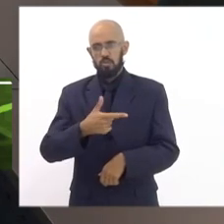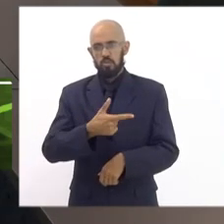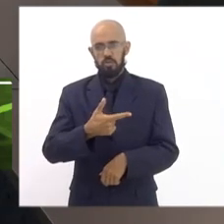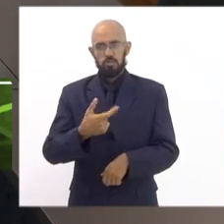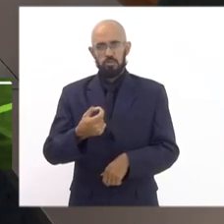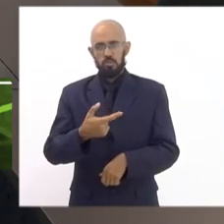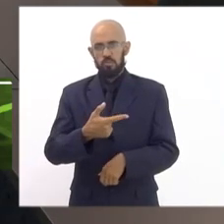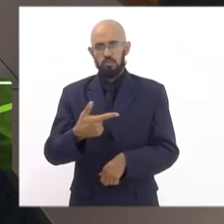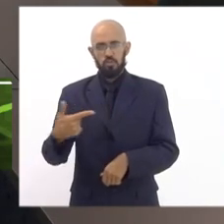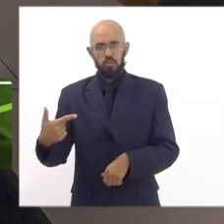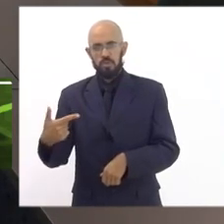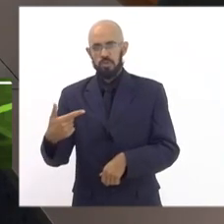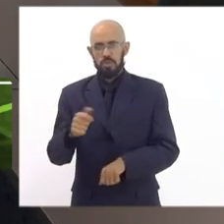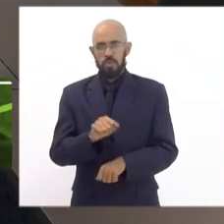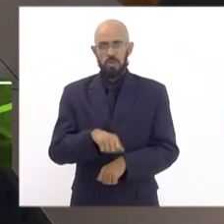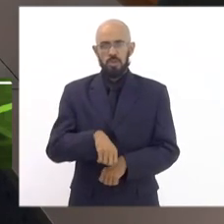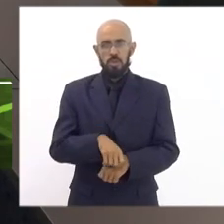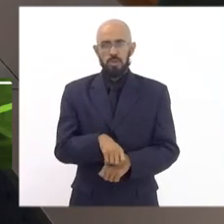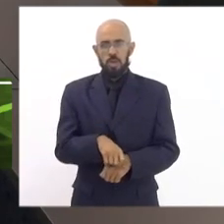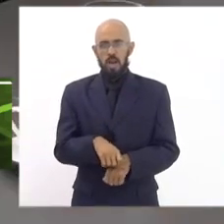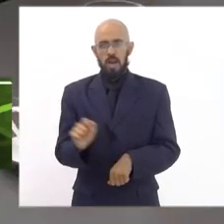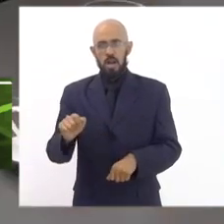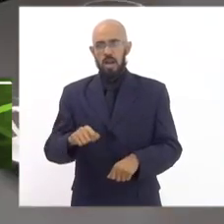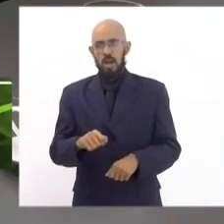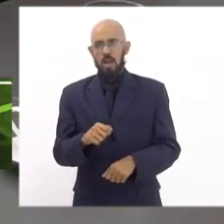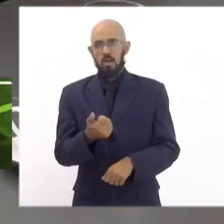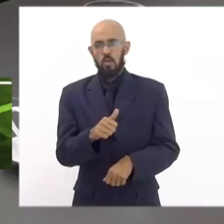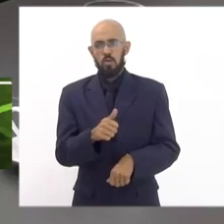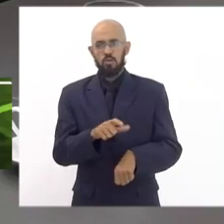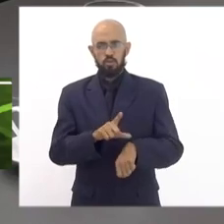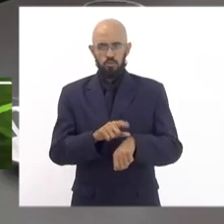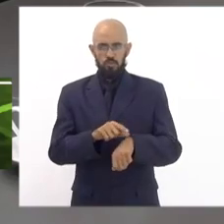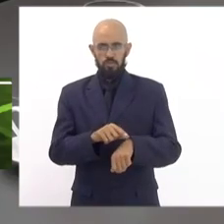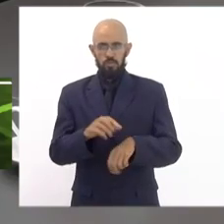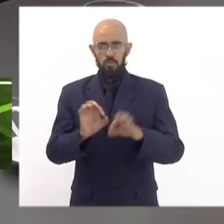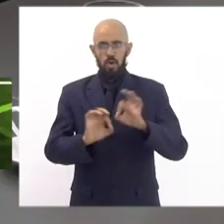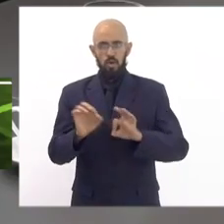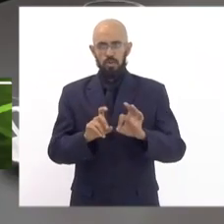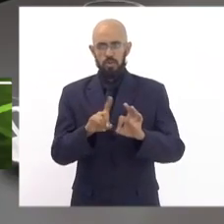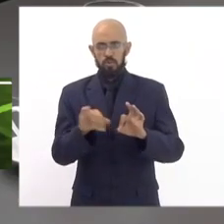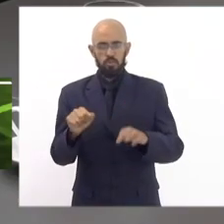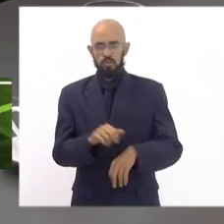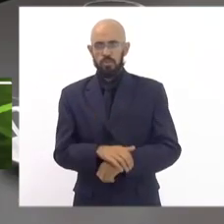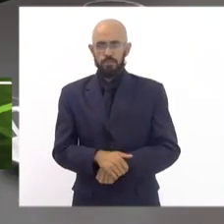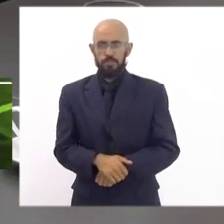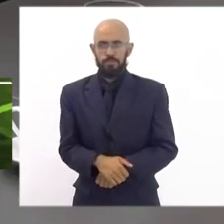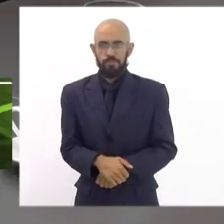sala 1809 das comissões, edifício Lúcio Costa, com a seguinte ordem do dia.